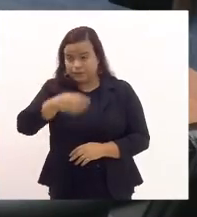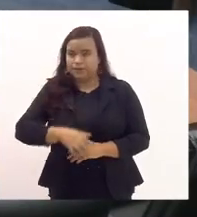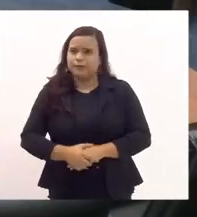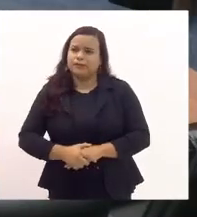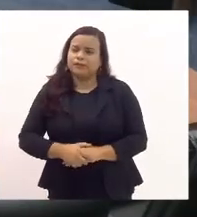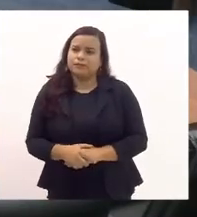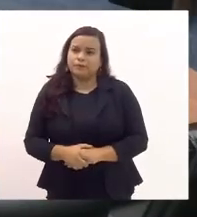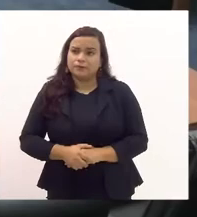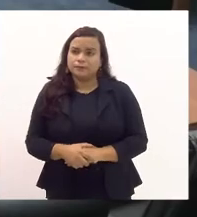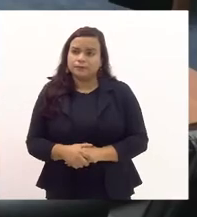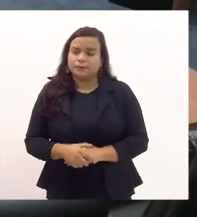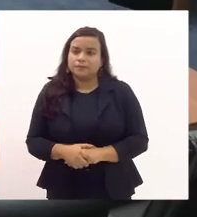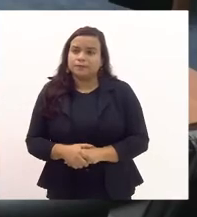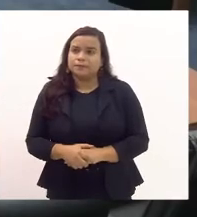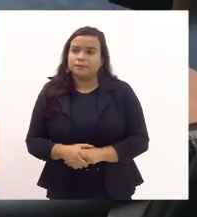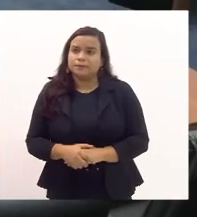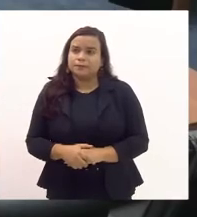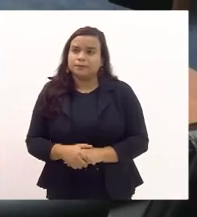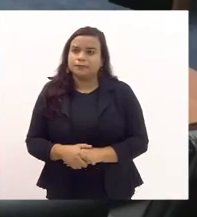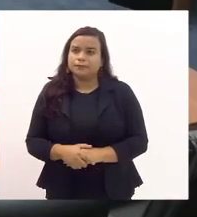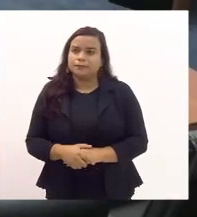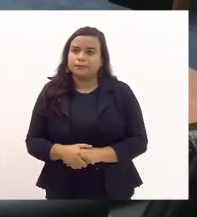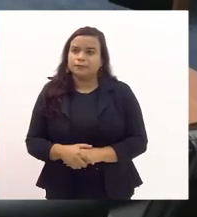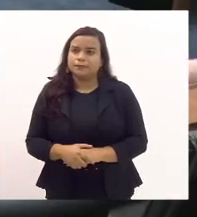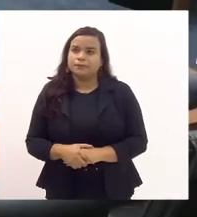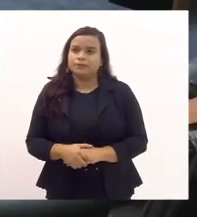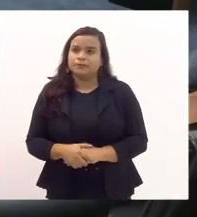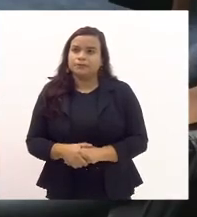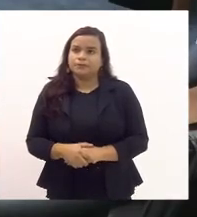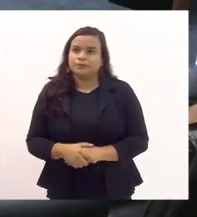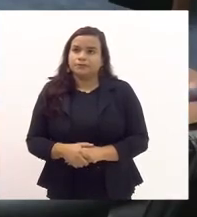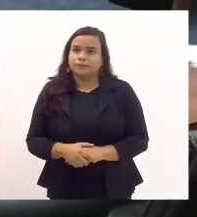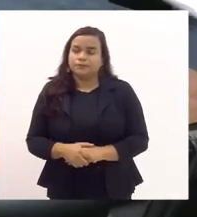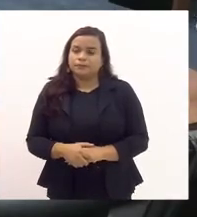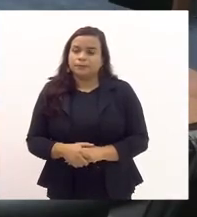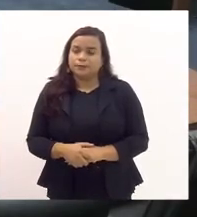E aí E aí